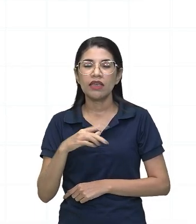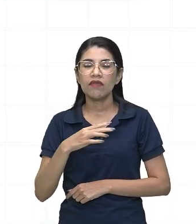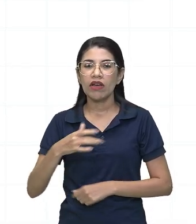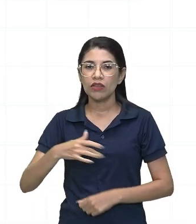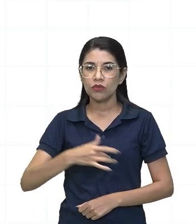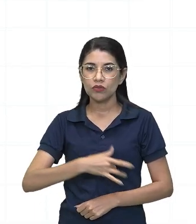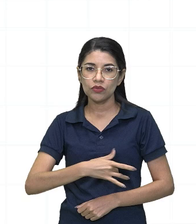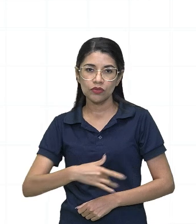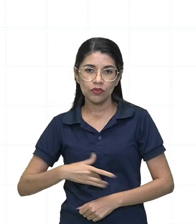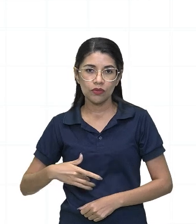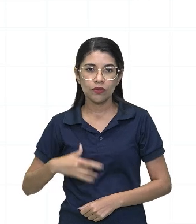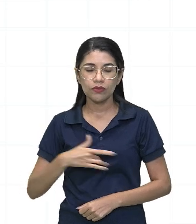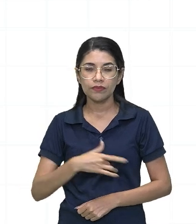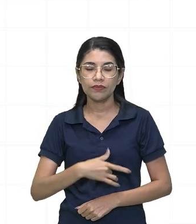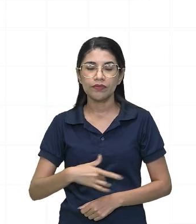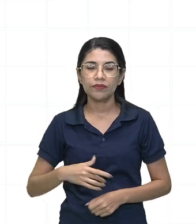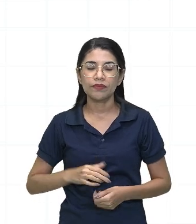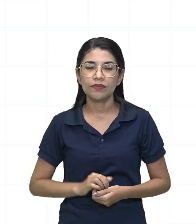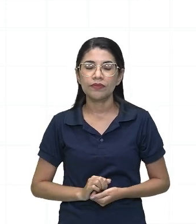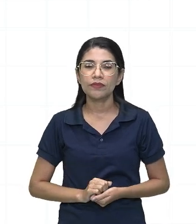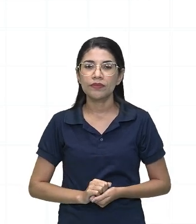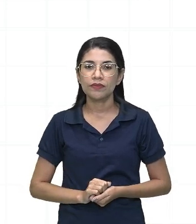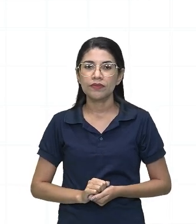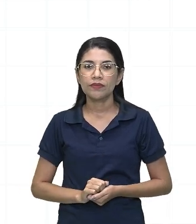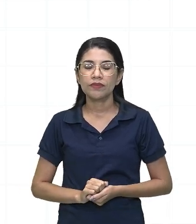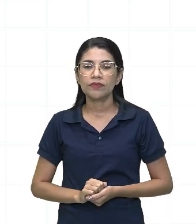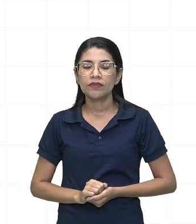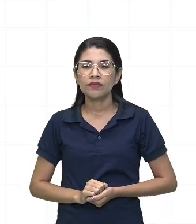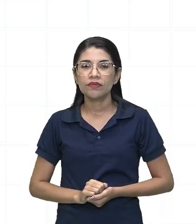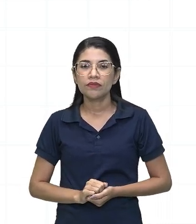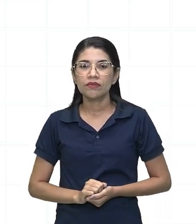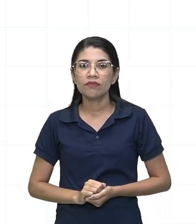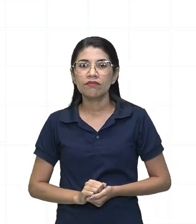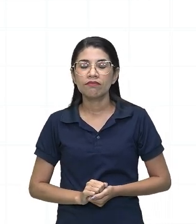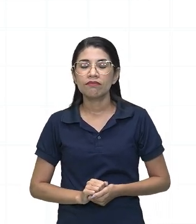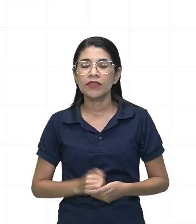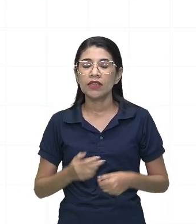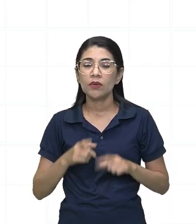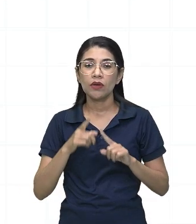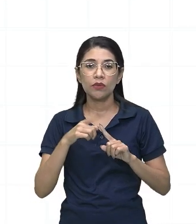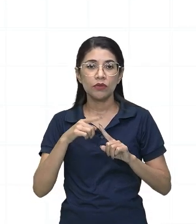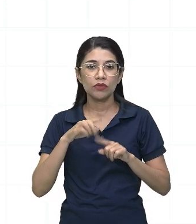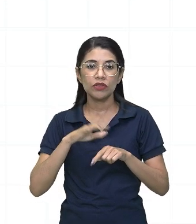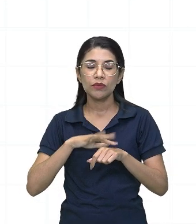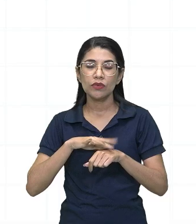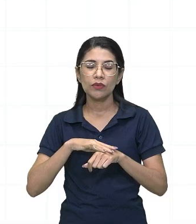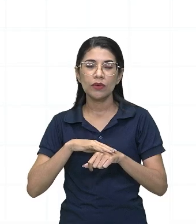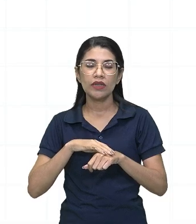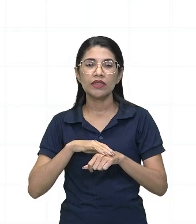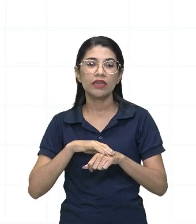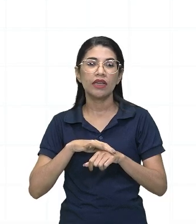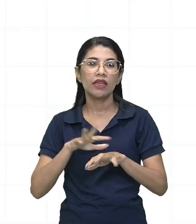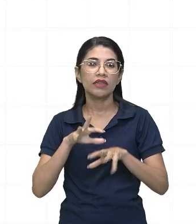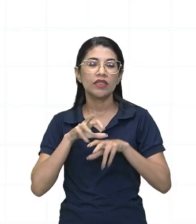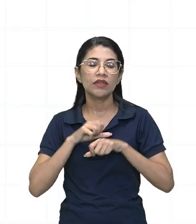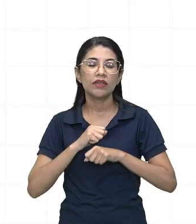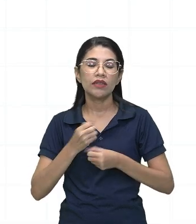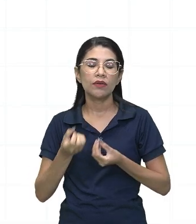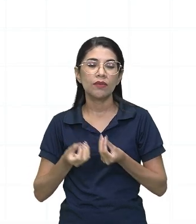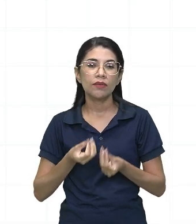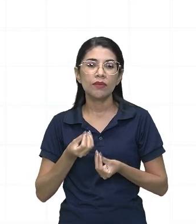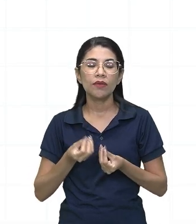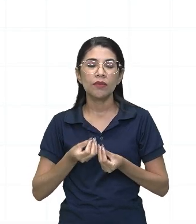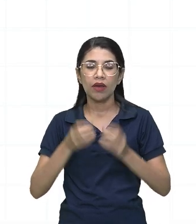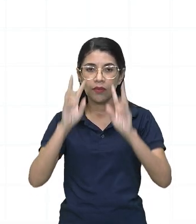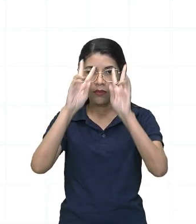órgãos internos. Certo? É uma doença que é transmitida ao homem e também a